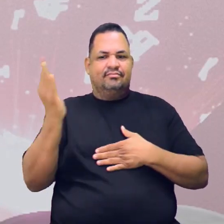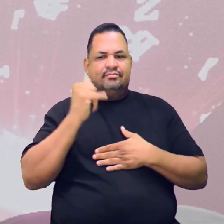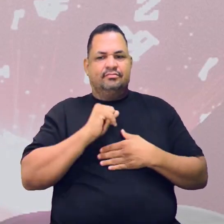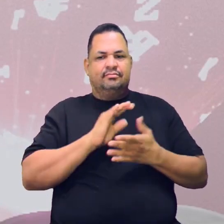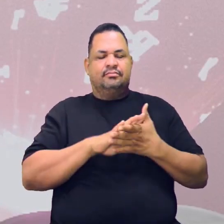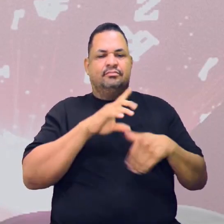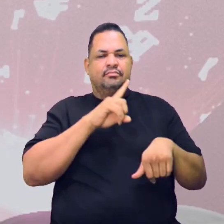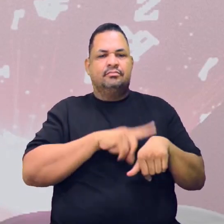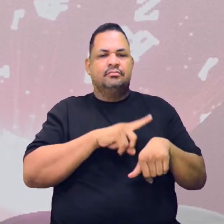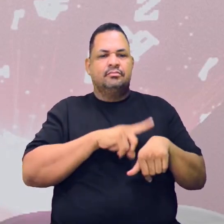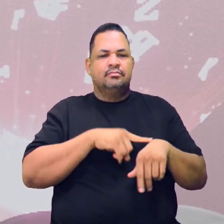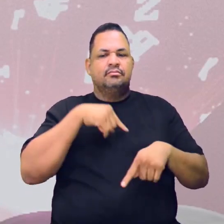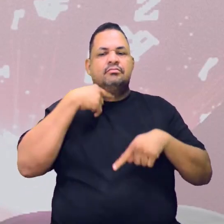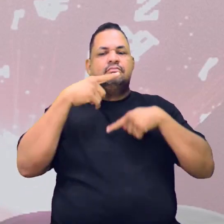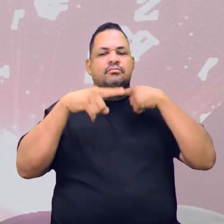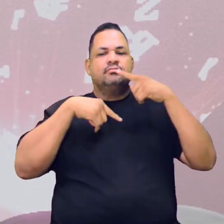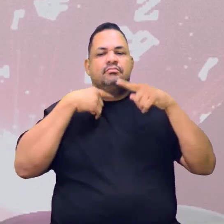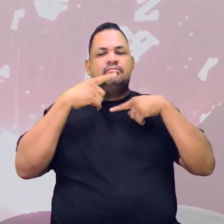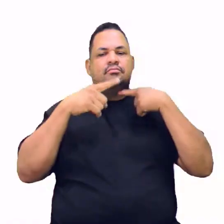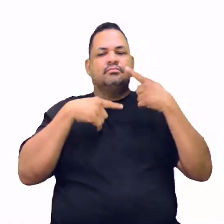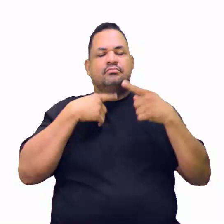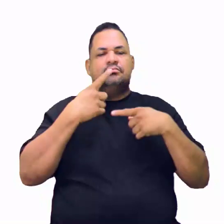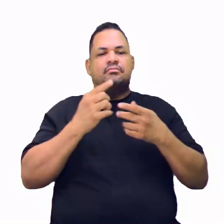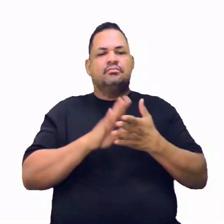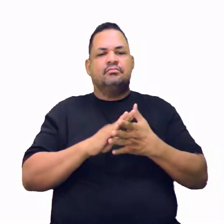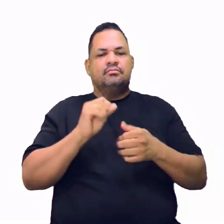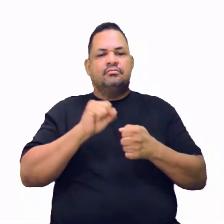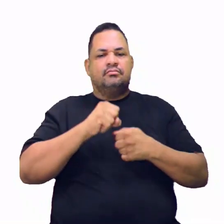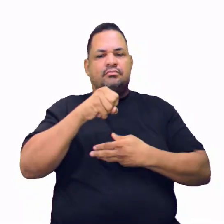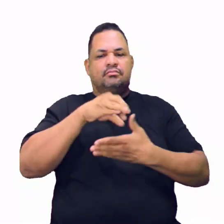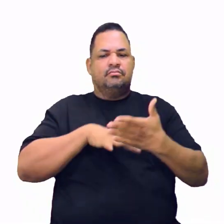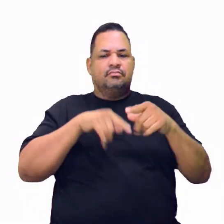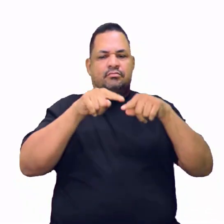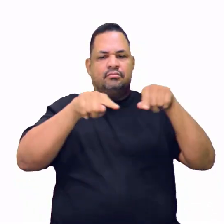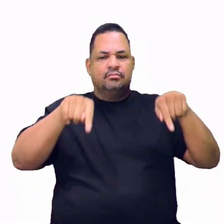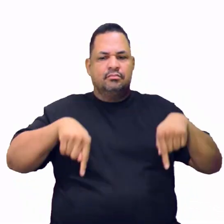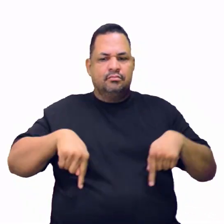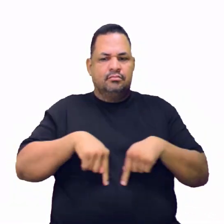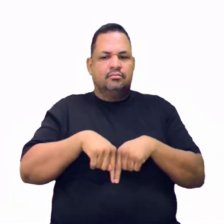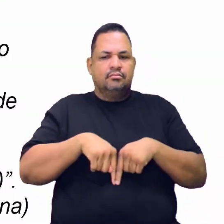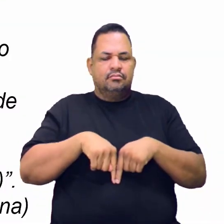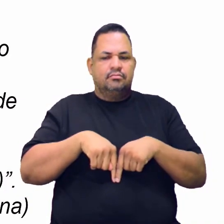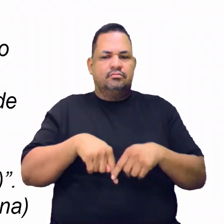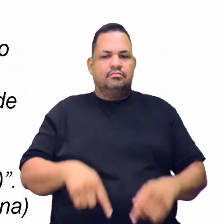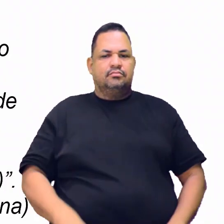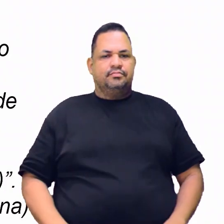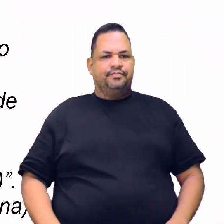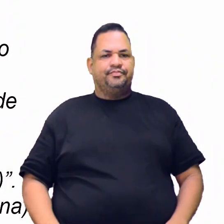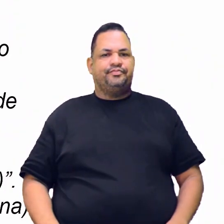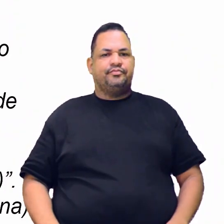nosso momento do Tirando Dúvidas, resolução de atividade de sala.